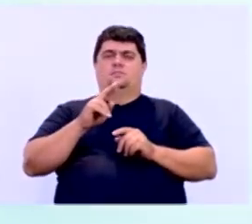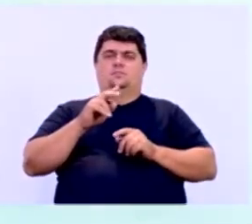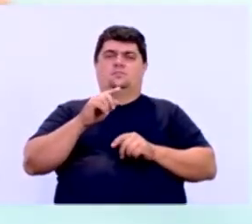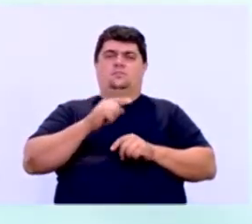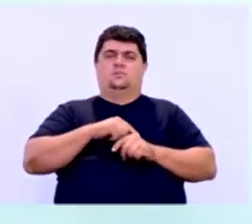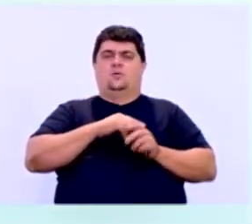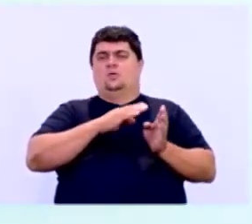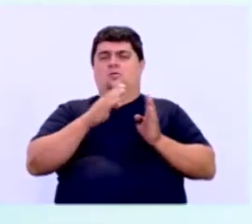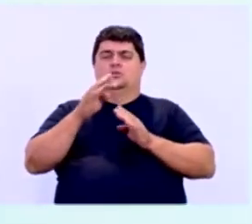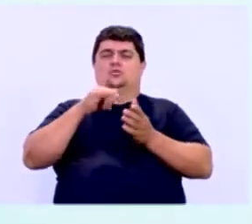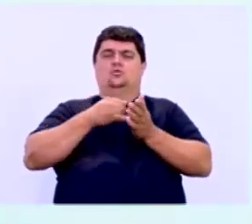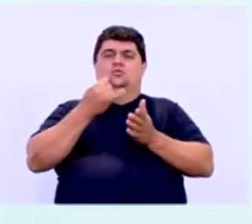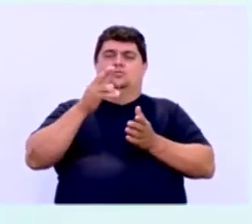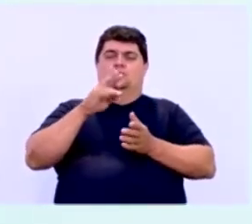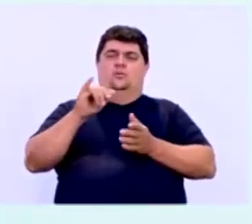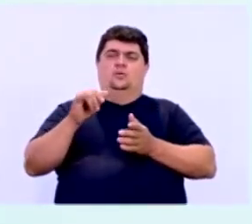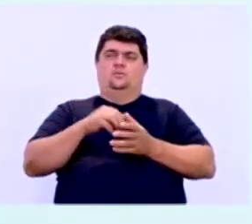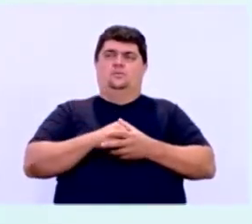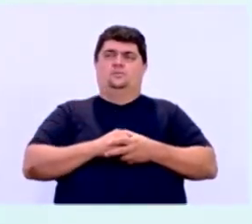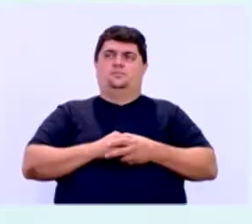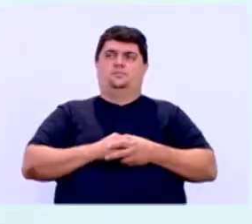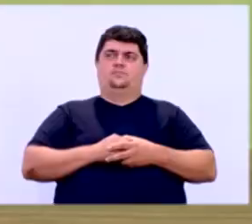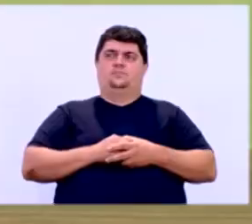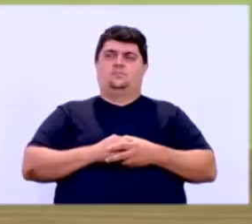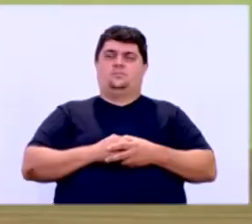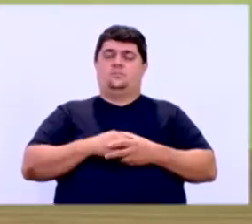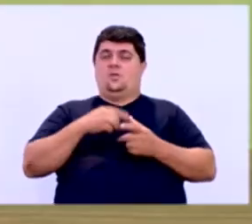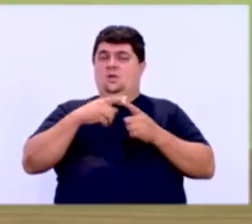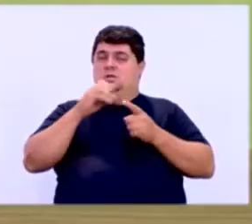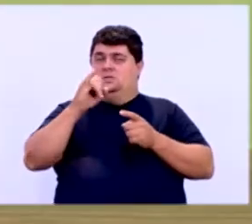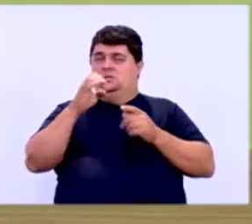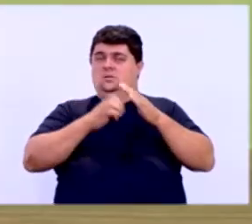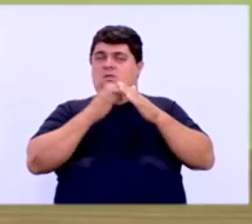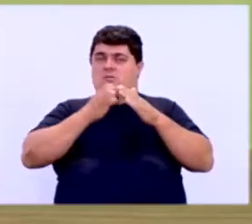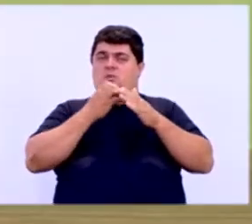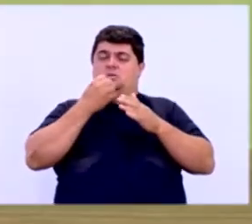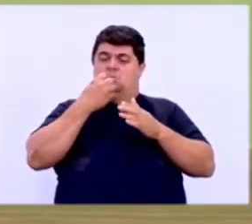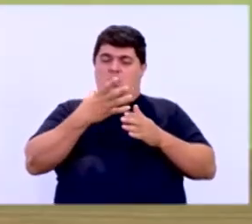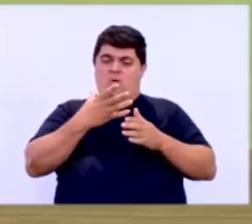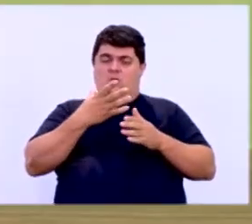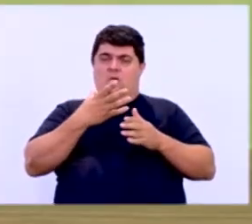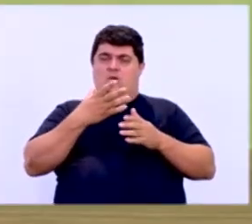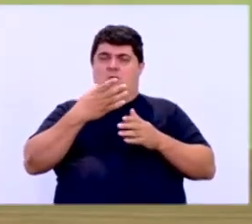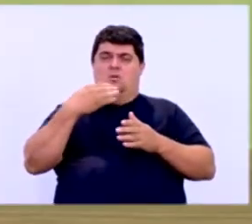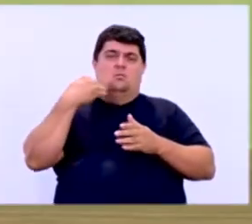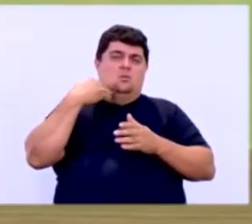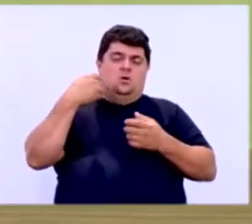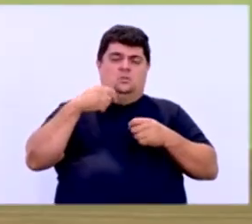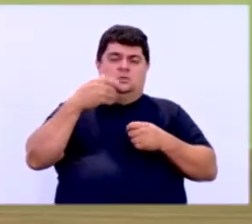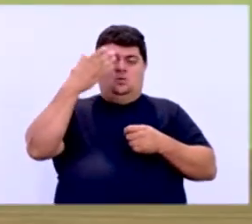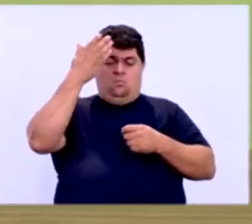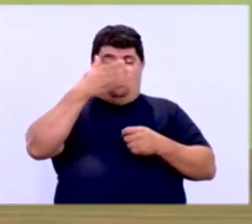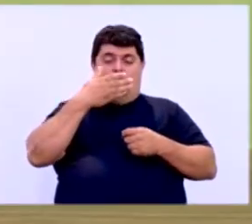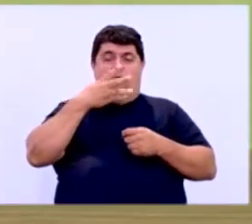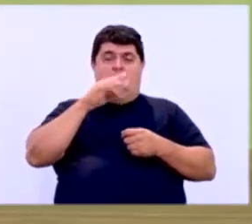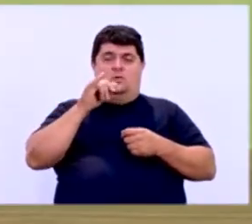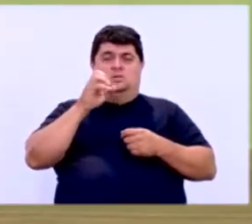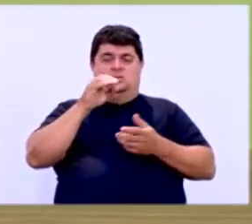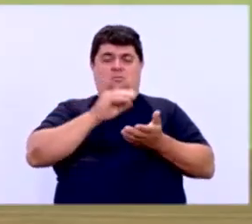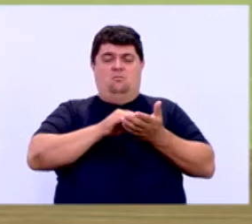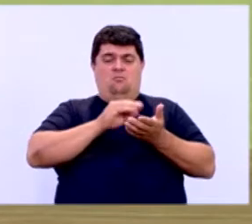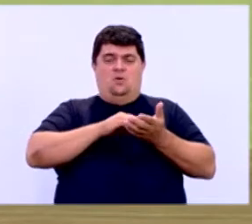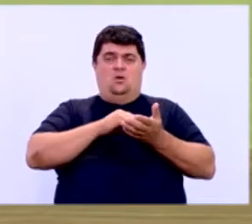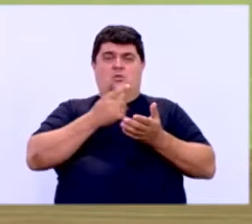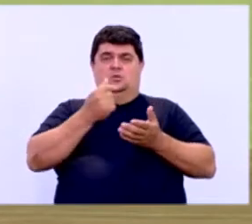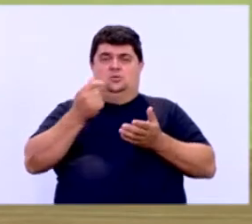e na taxa do financiamento, né, professor Igor? Exatamente. E se a empresa também, o banco, lógico, vai exigir garantias, para que na falta de dinheiro, um